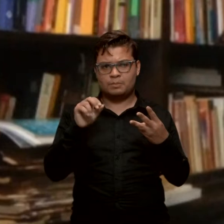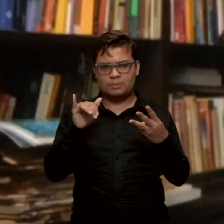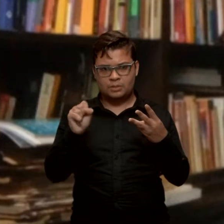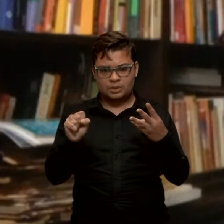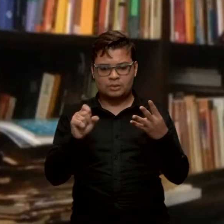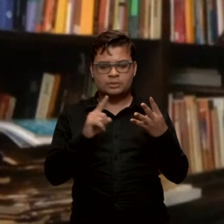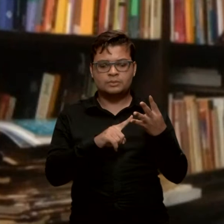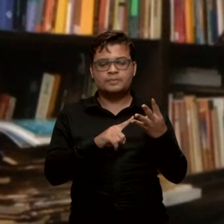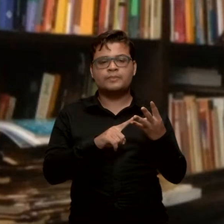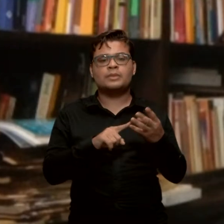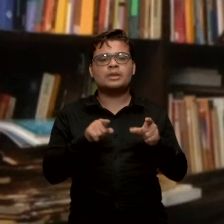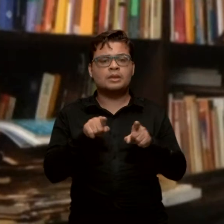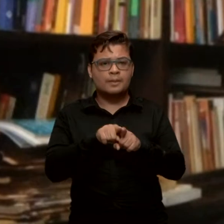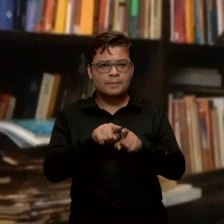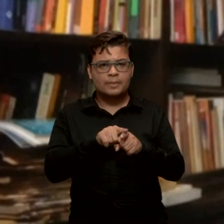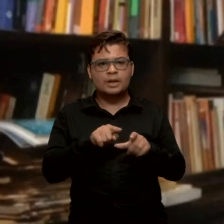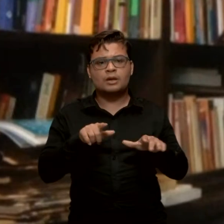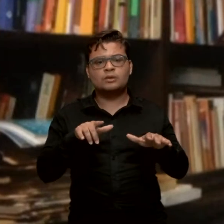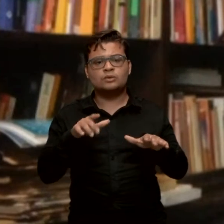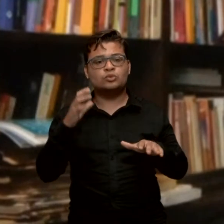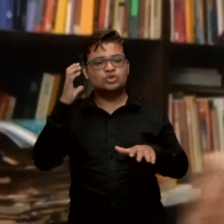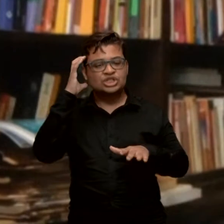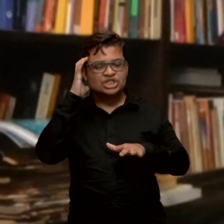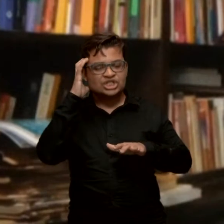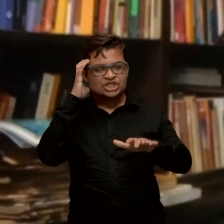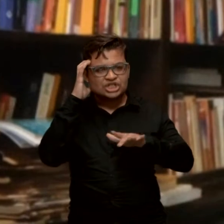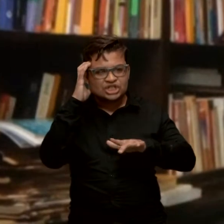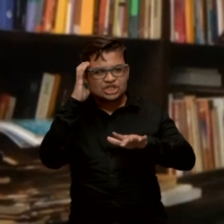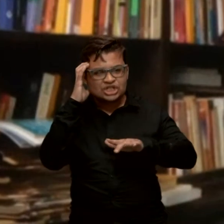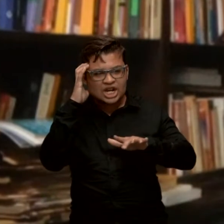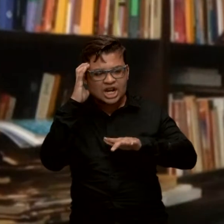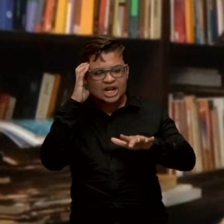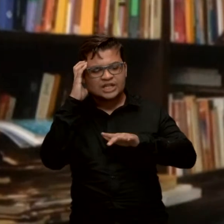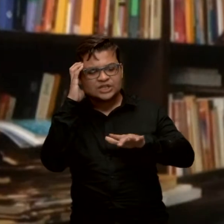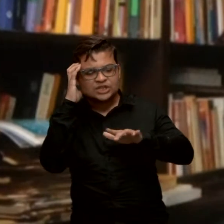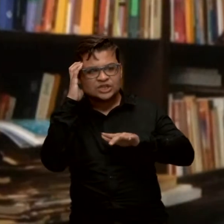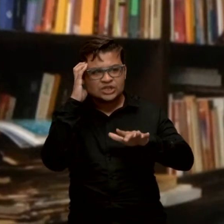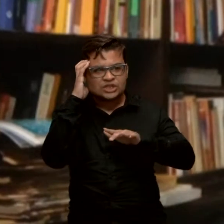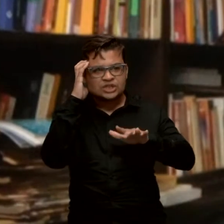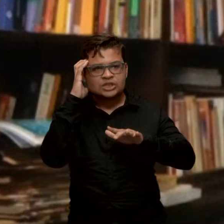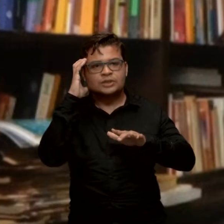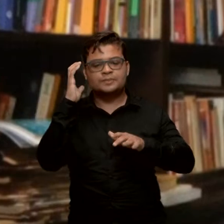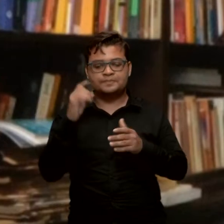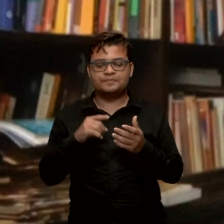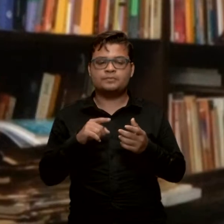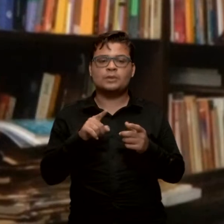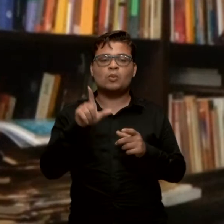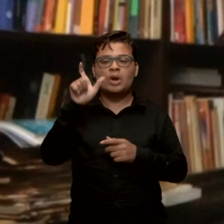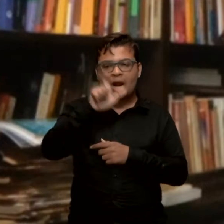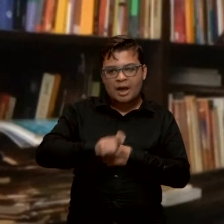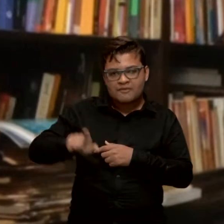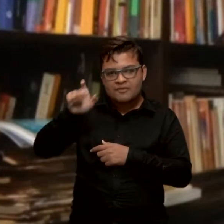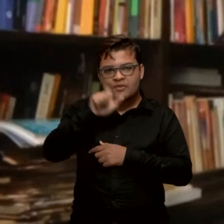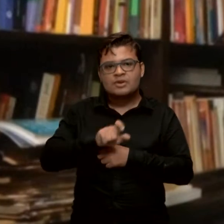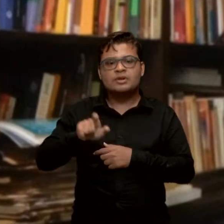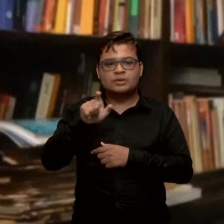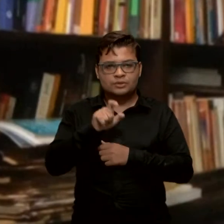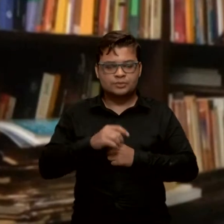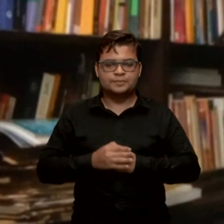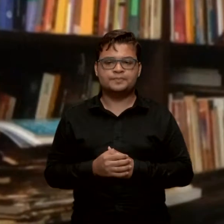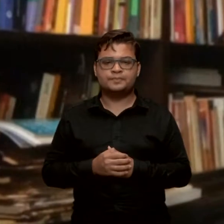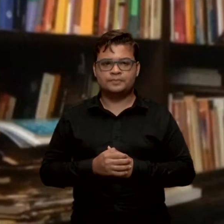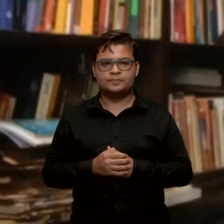rap, então, o DJ e o MC, né? O grafite e o conhecimento. E aí, algo que eu percebi aqui é que não existia,